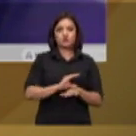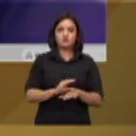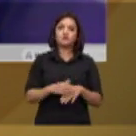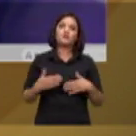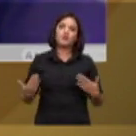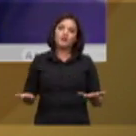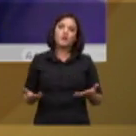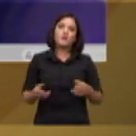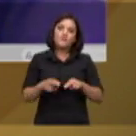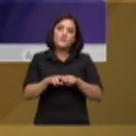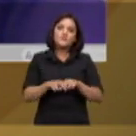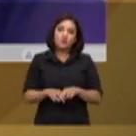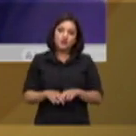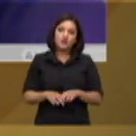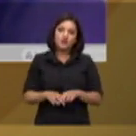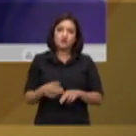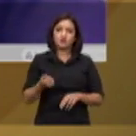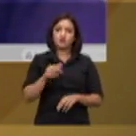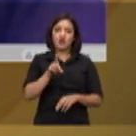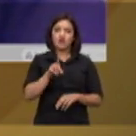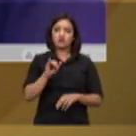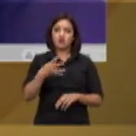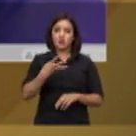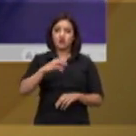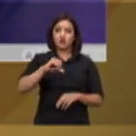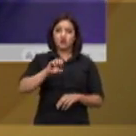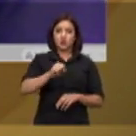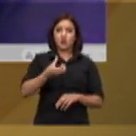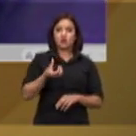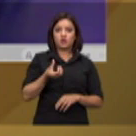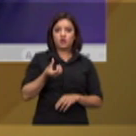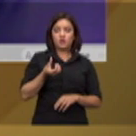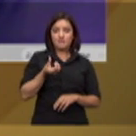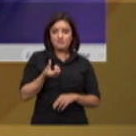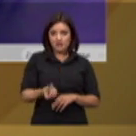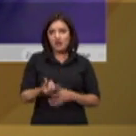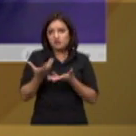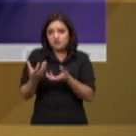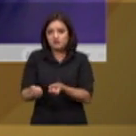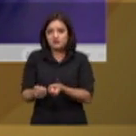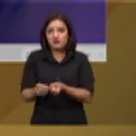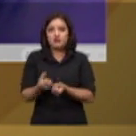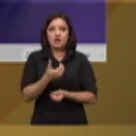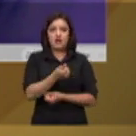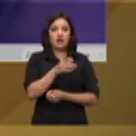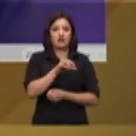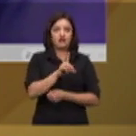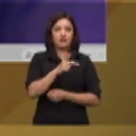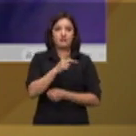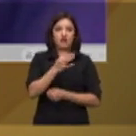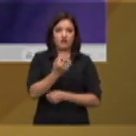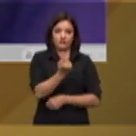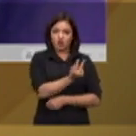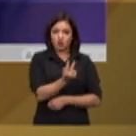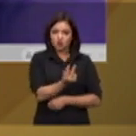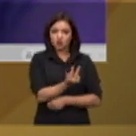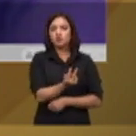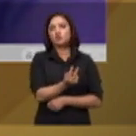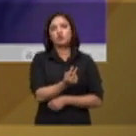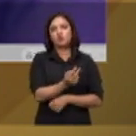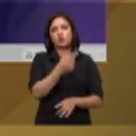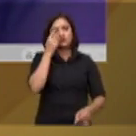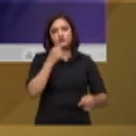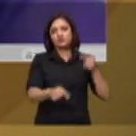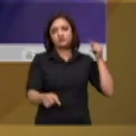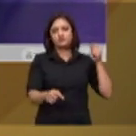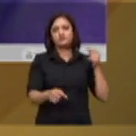deve ser procedente a DIN 4986 e improcedentes as ADPFs sob julgamento. Era isso que eu